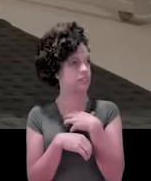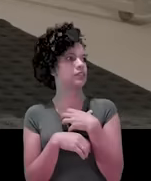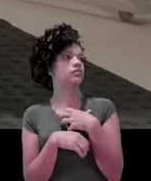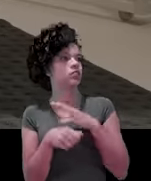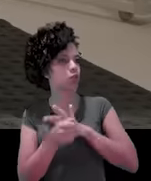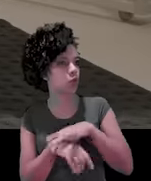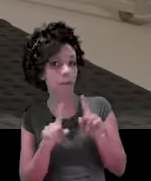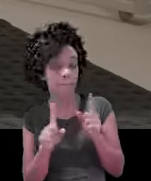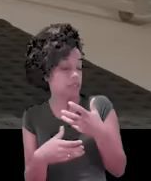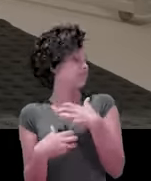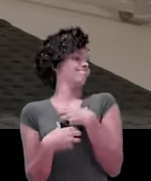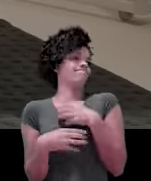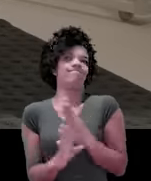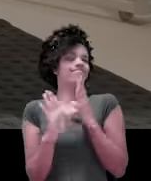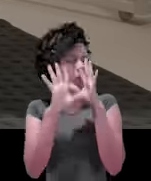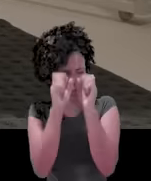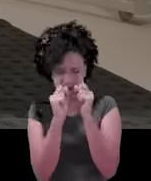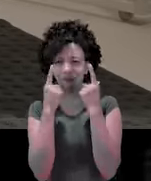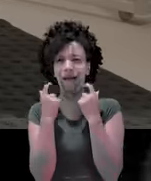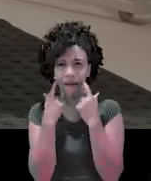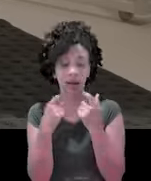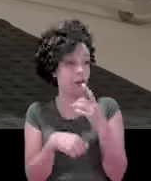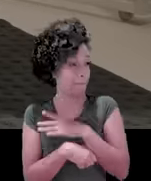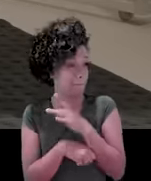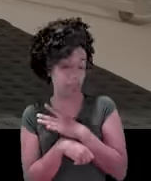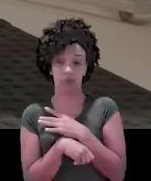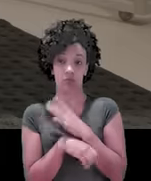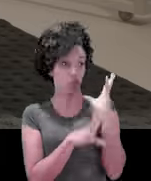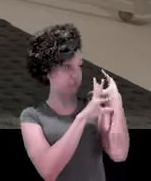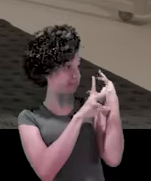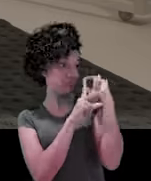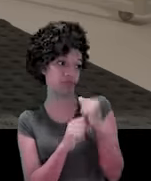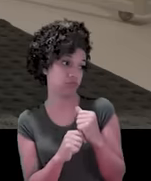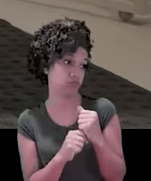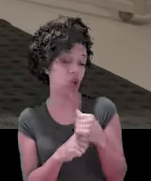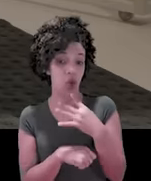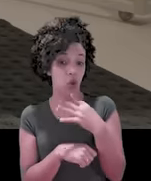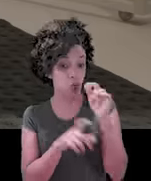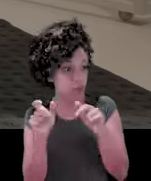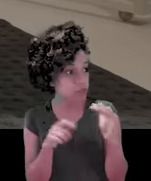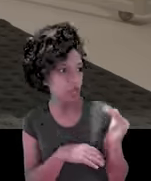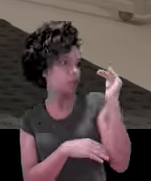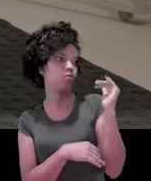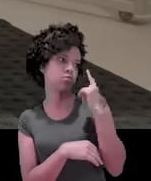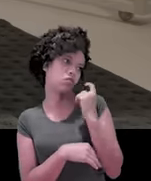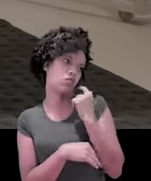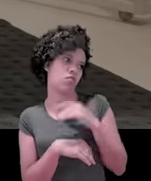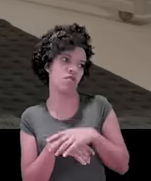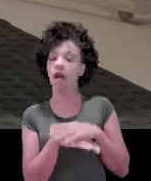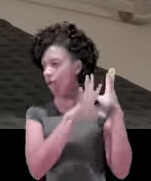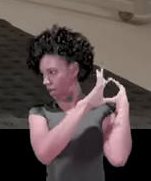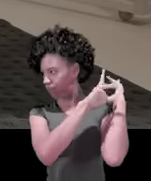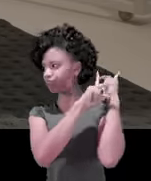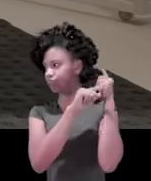seguras no instinto e nem vivo exatamente tem alguns meses de seu primitivo eu conheço tudo que chora ela não